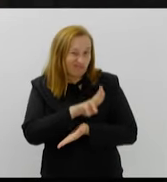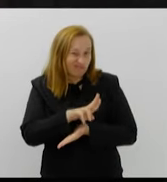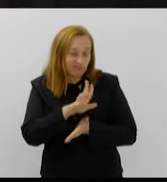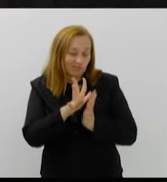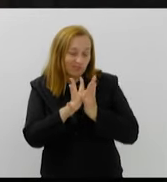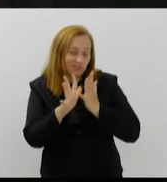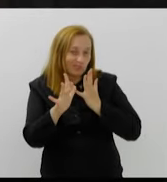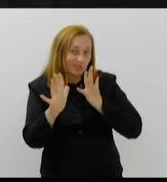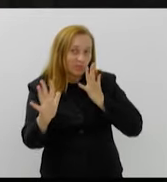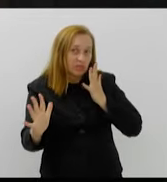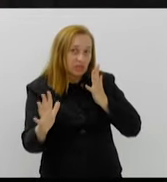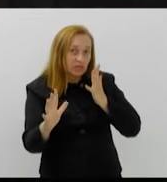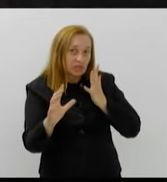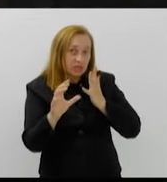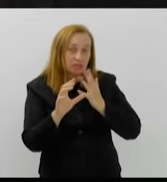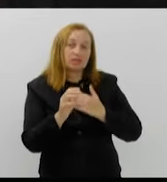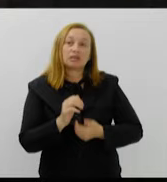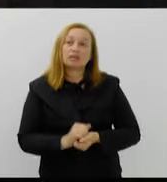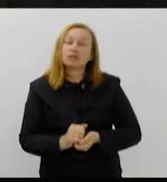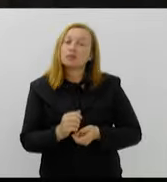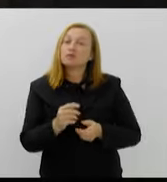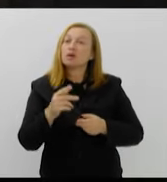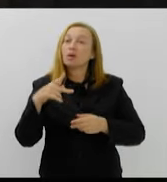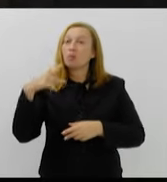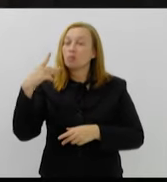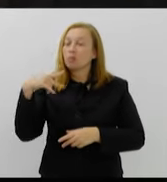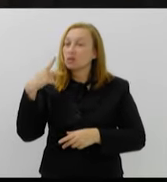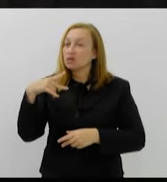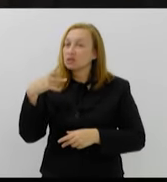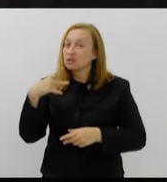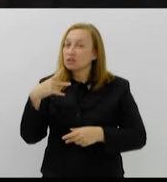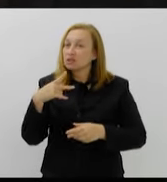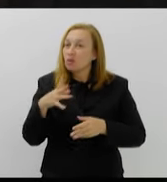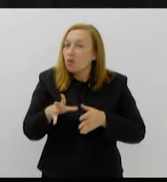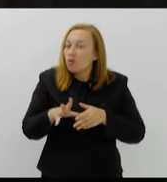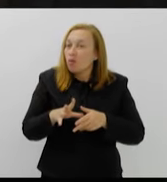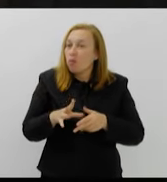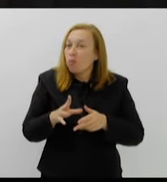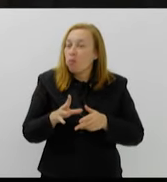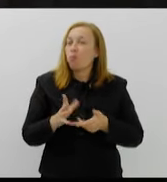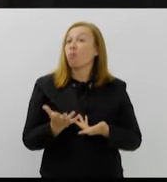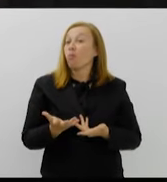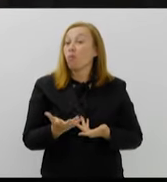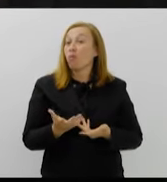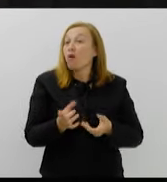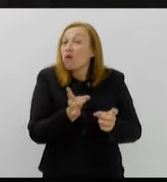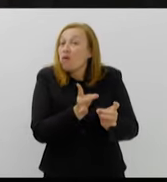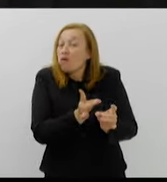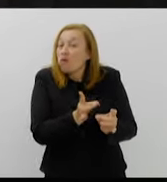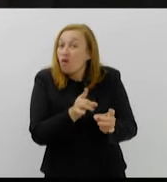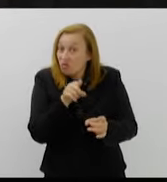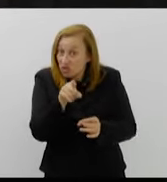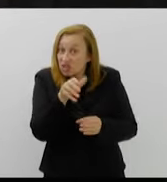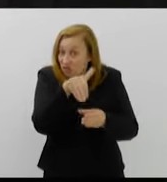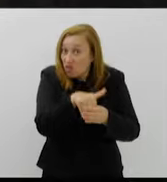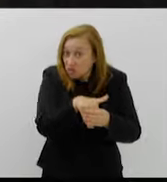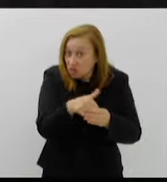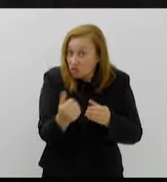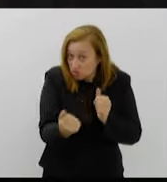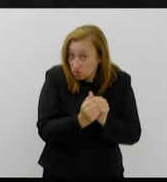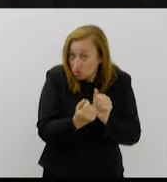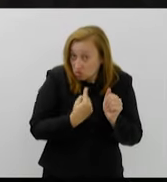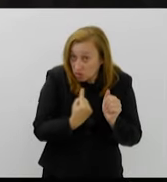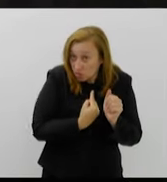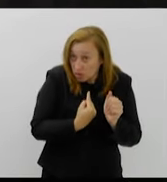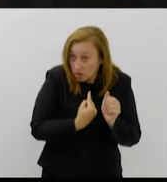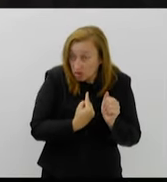doseg para fazer politicagem barganha eleitoral Ou seja você vota com a gente tem